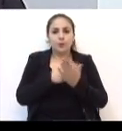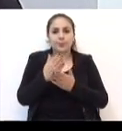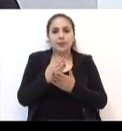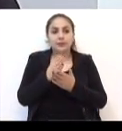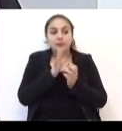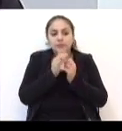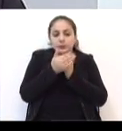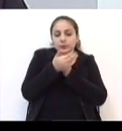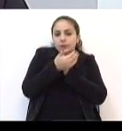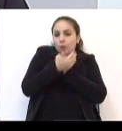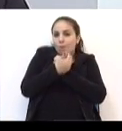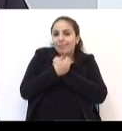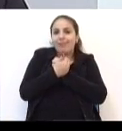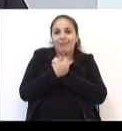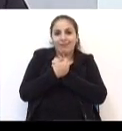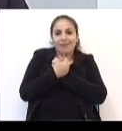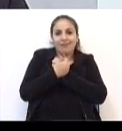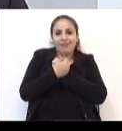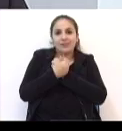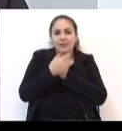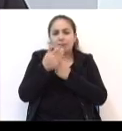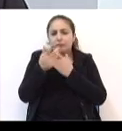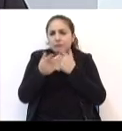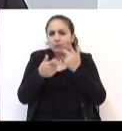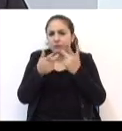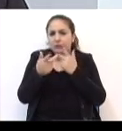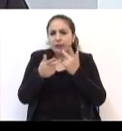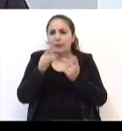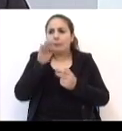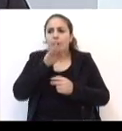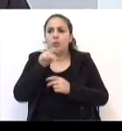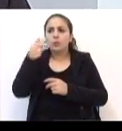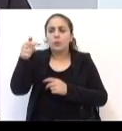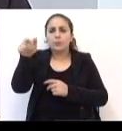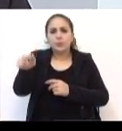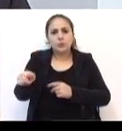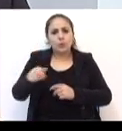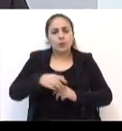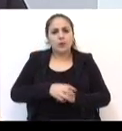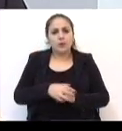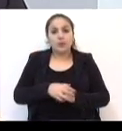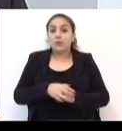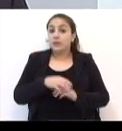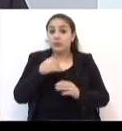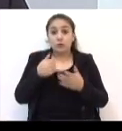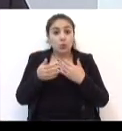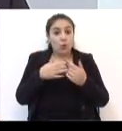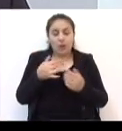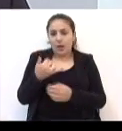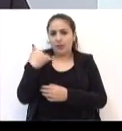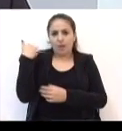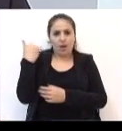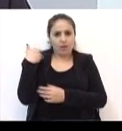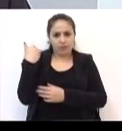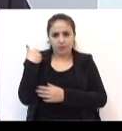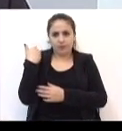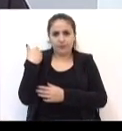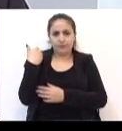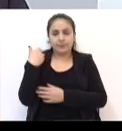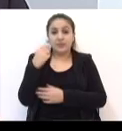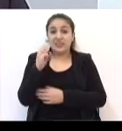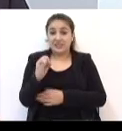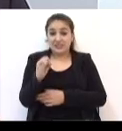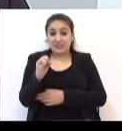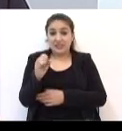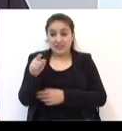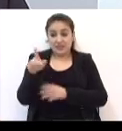se esconde, começa a falar mal de outras pessoas. Isso vale em qualquer idade, né? Se